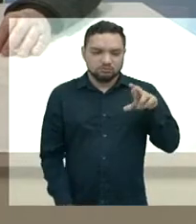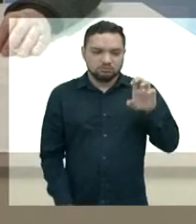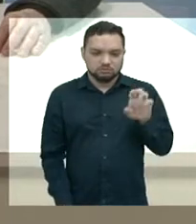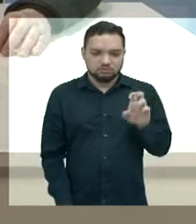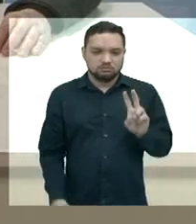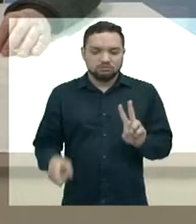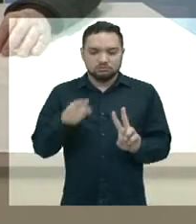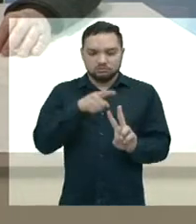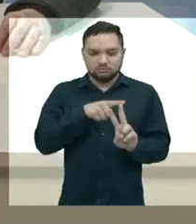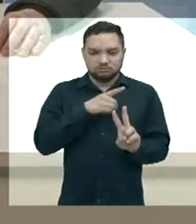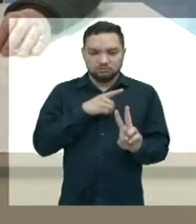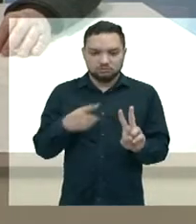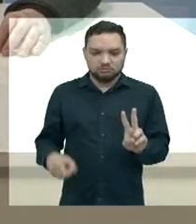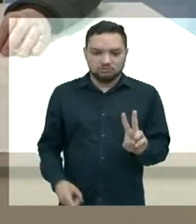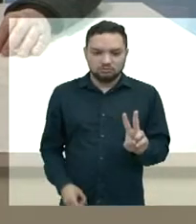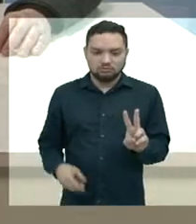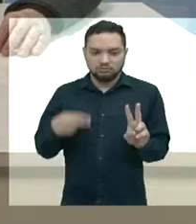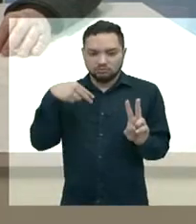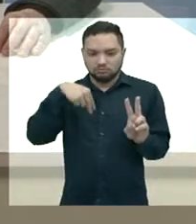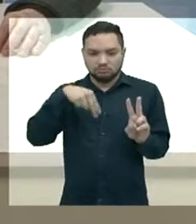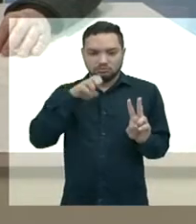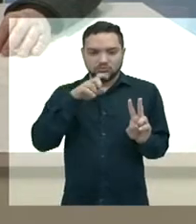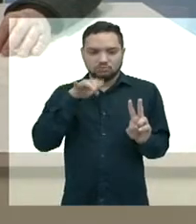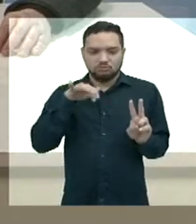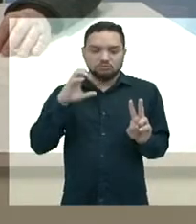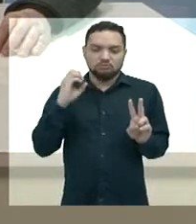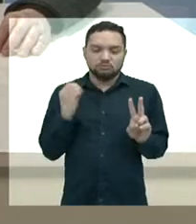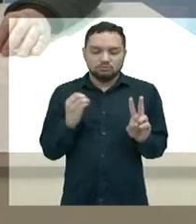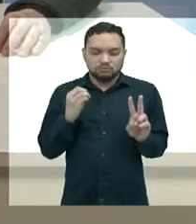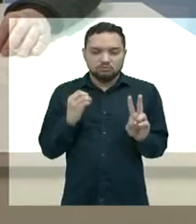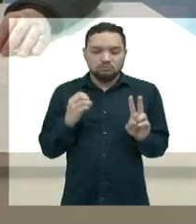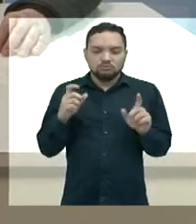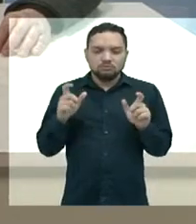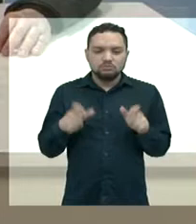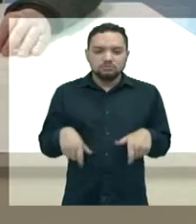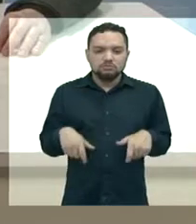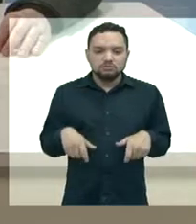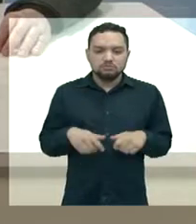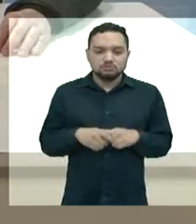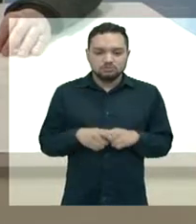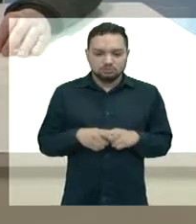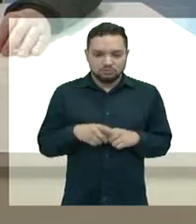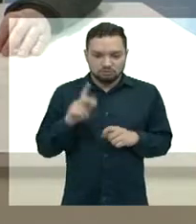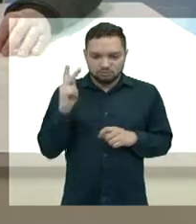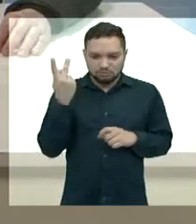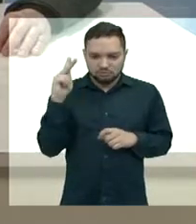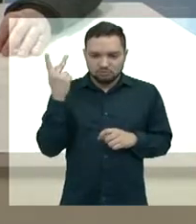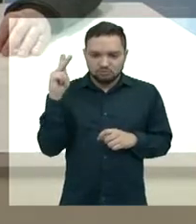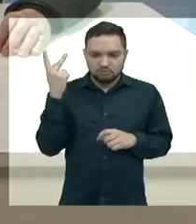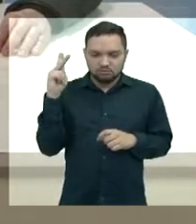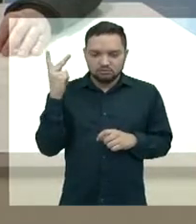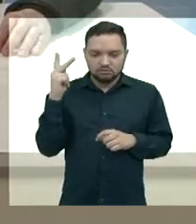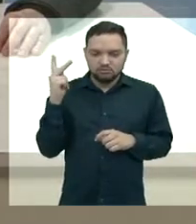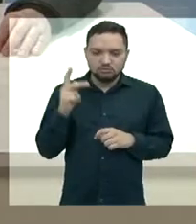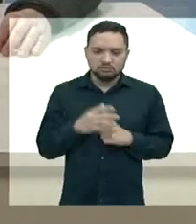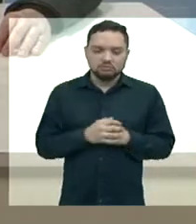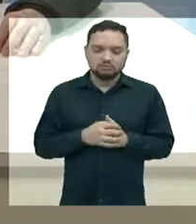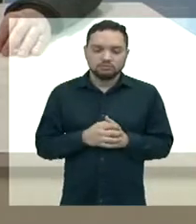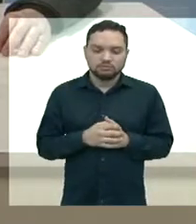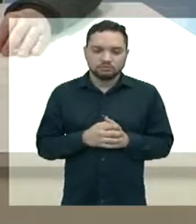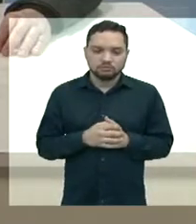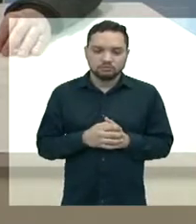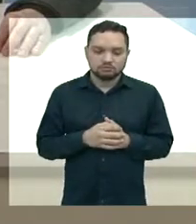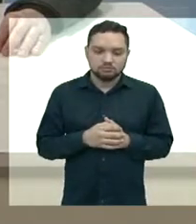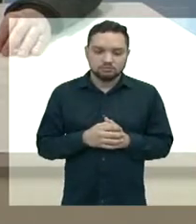PSL, e o deputado Nezinho, que é lá principalmente de Horizonte, votado em todo o estado, mas de Horizonte, em que o